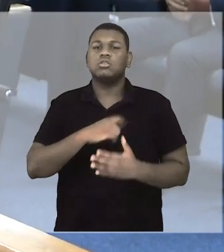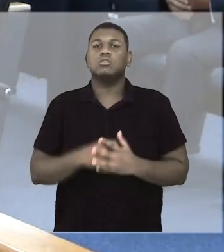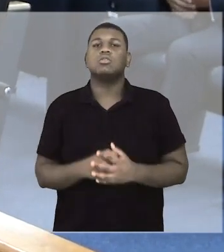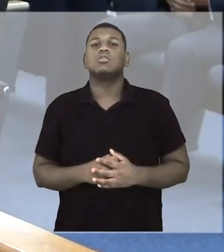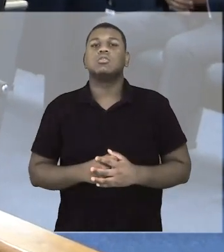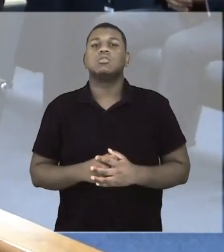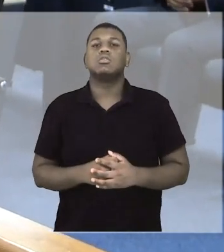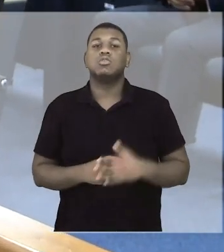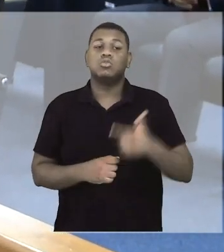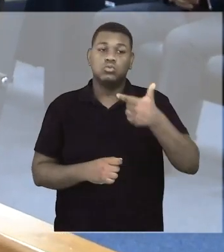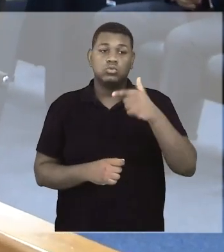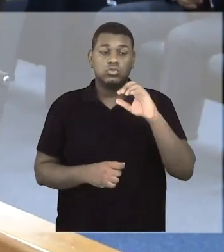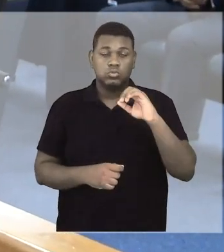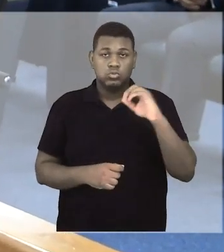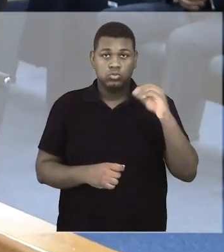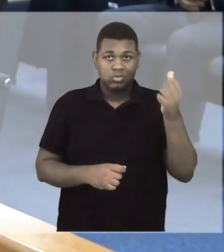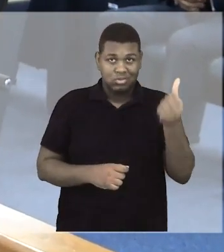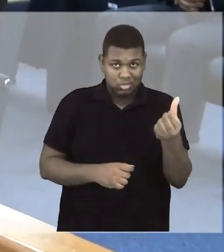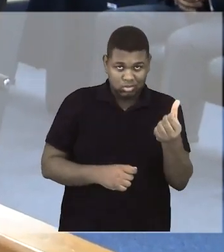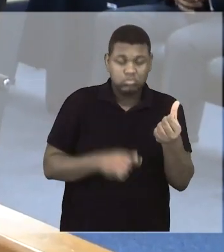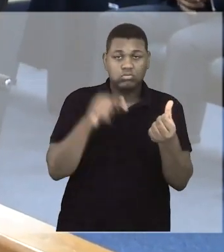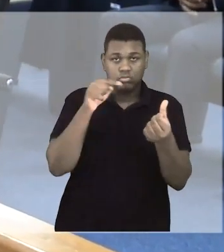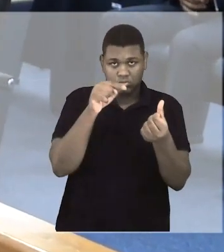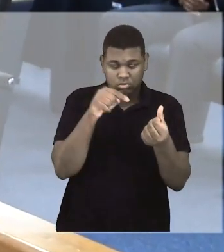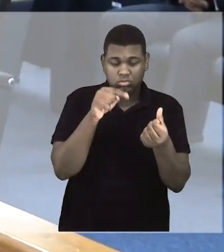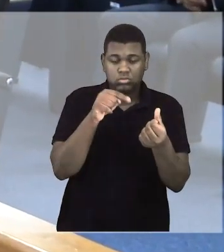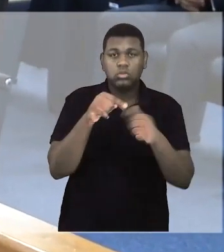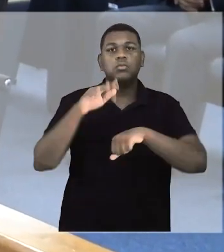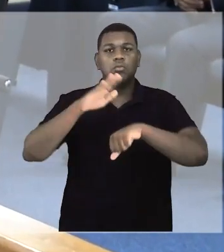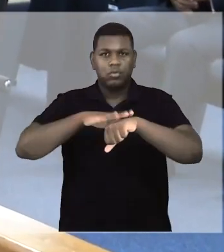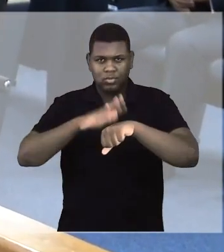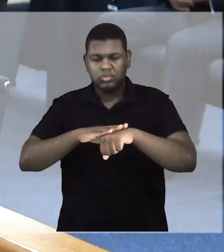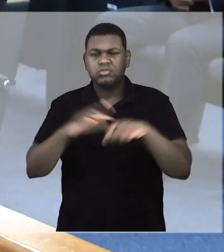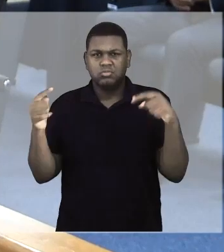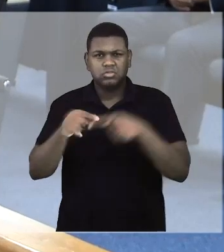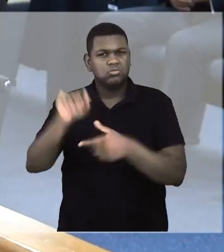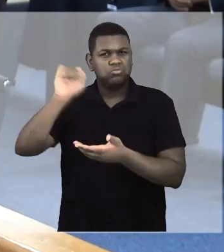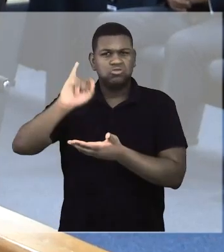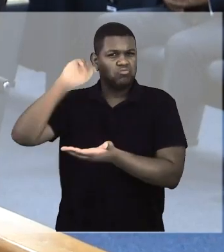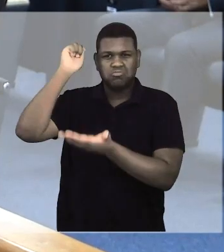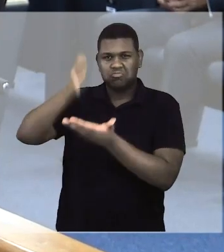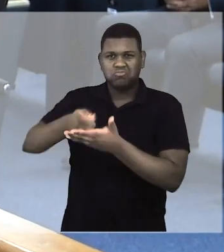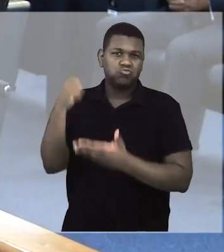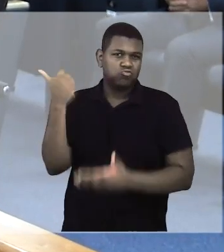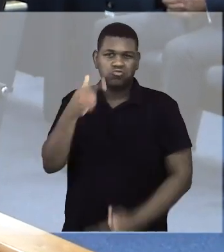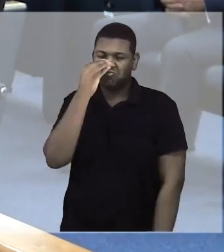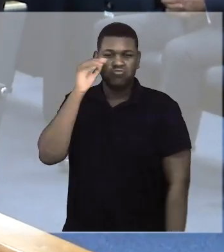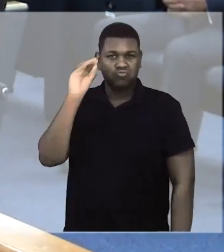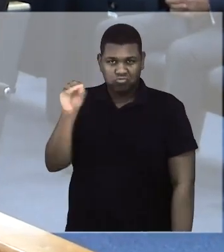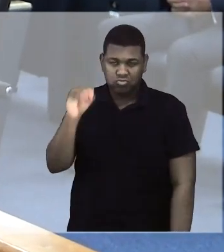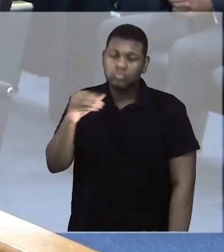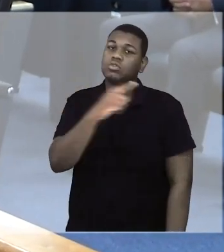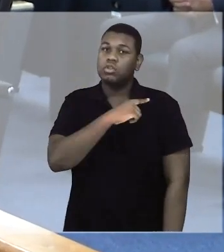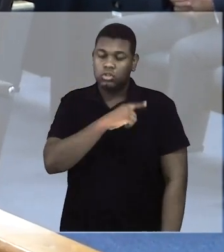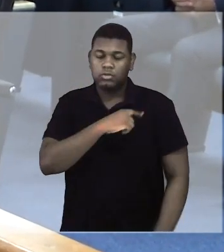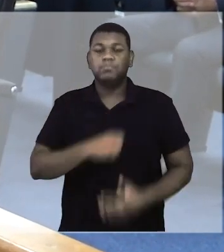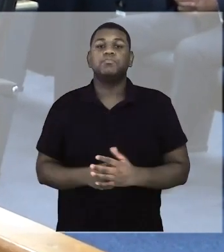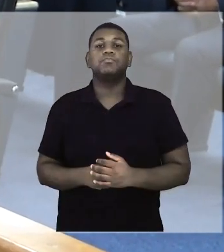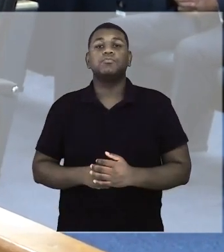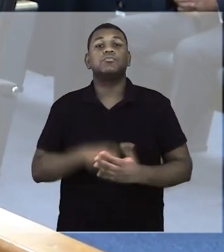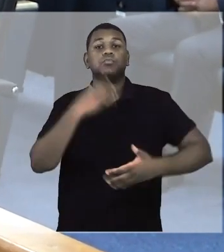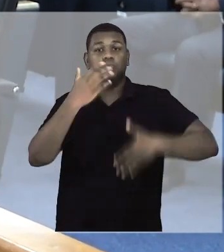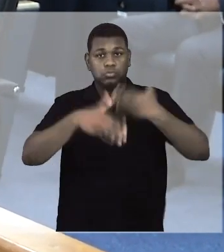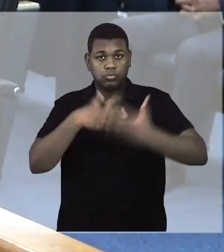dos fatos, onde os fatos foram efetivamente consumados, que é 2006, consumados, quero dizer, perpetrados em 2006, no momento em